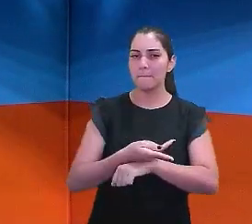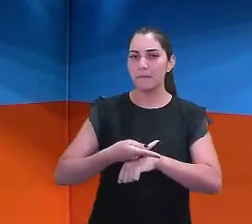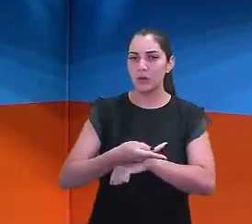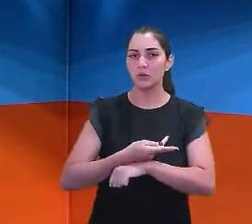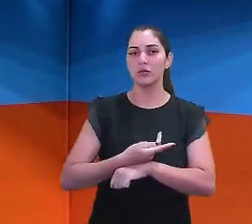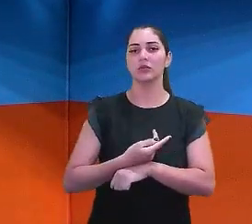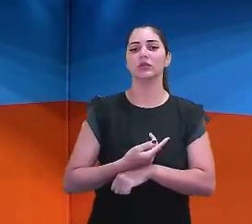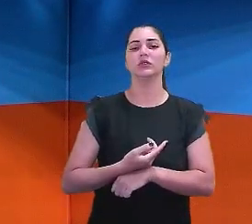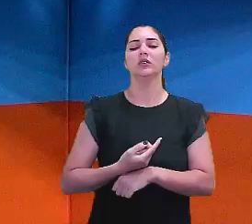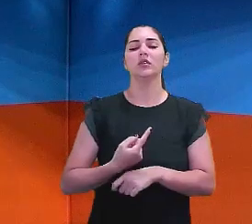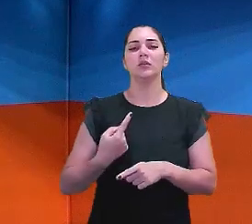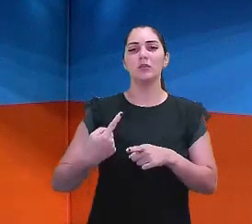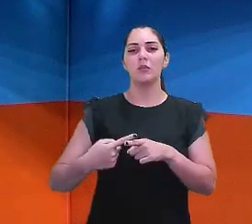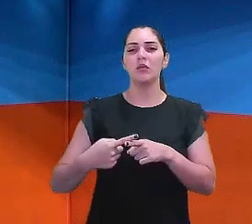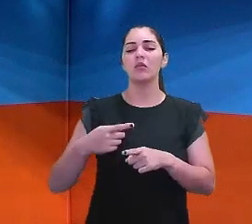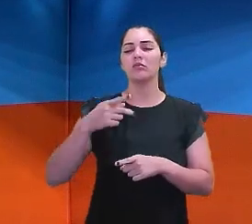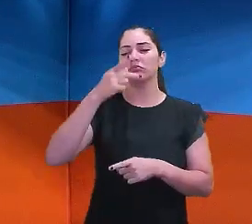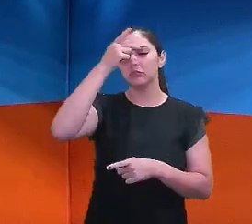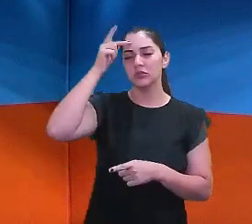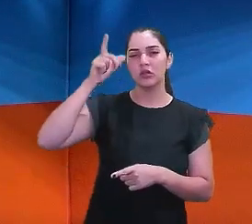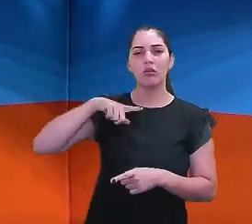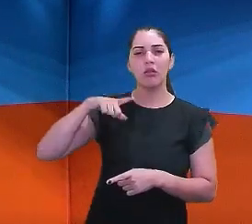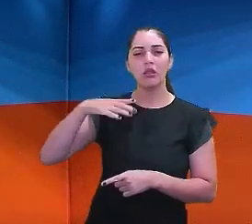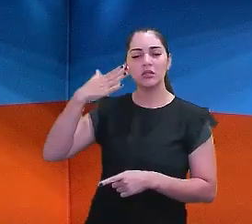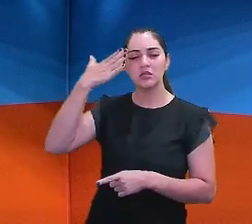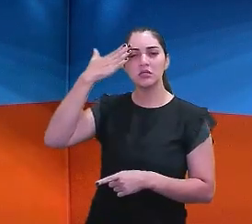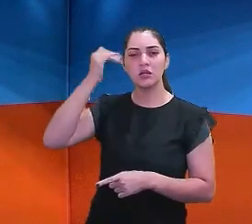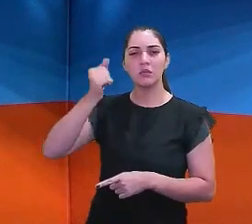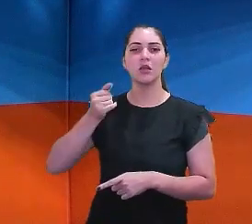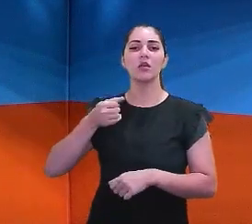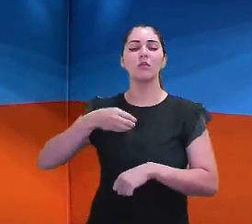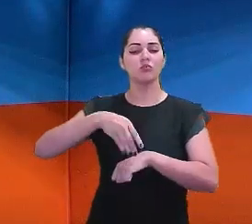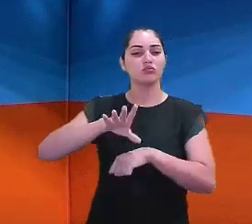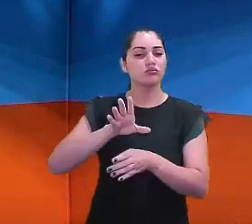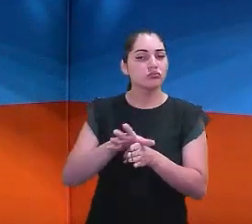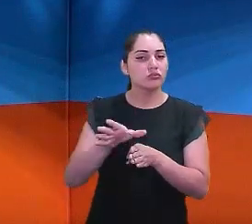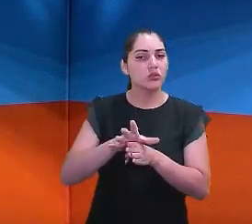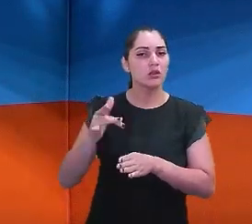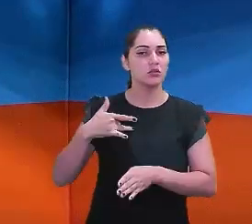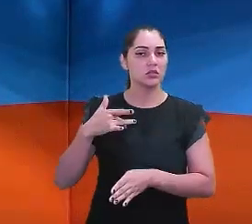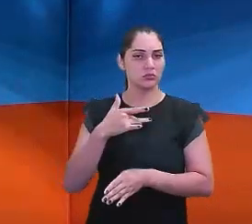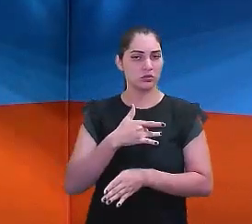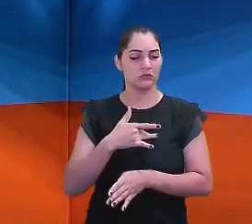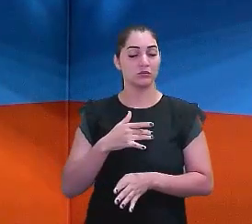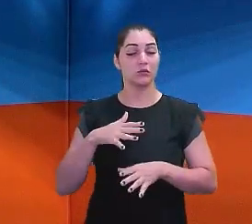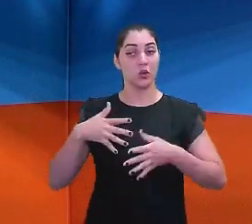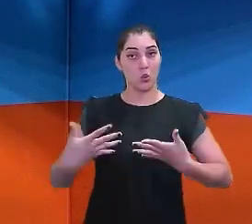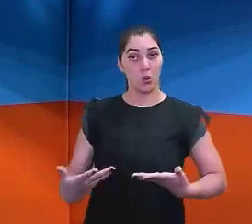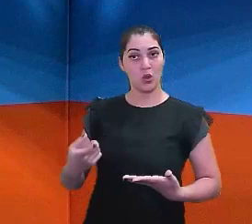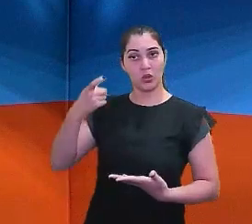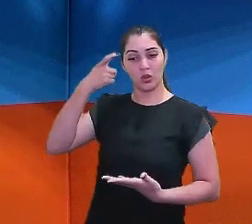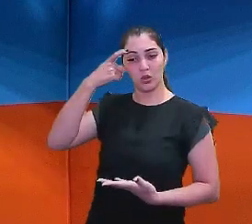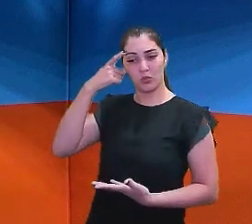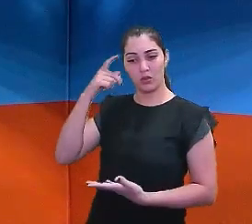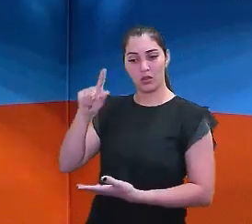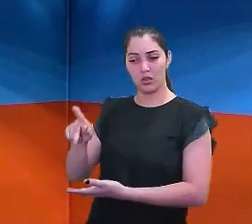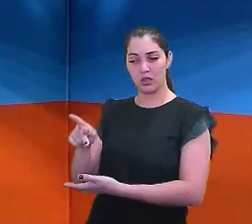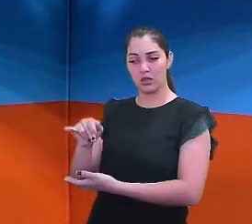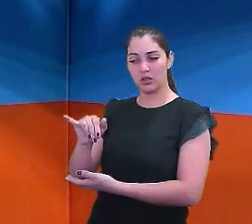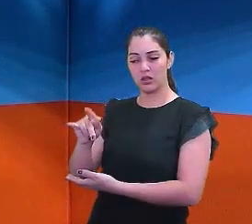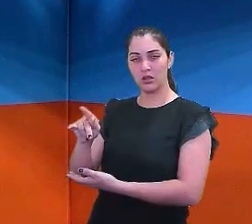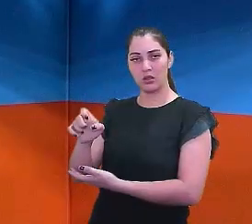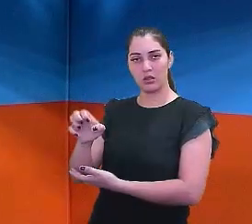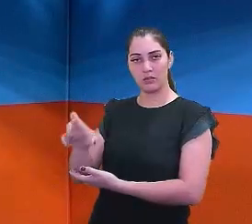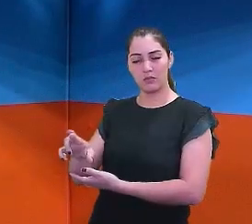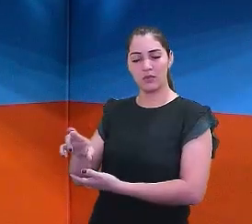pessoa que tem expertise para te orientar da maneira mais saudável possível. Então, se liga nas informações. E quando eu penso no hipertireoidismo, já